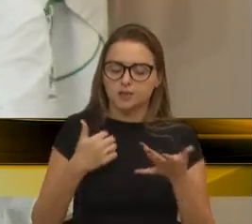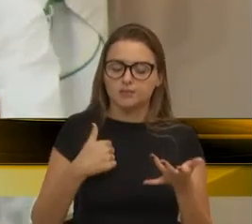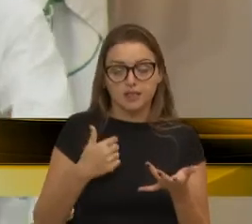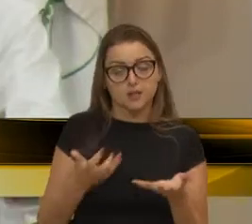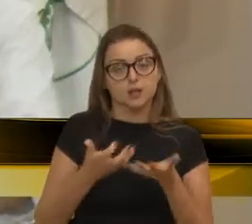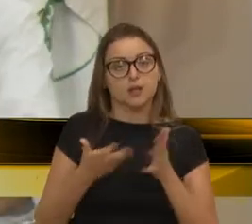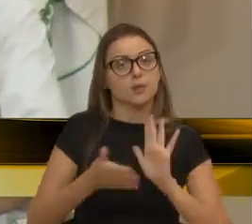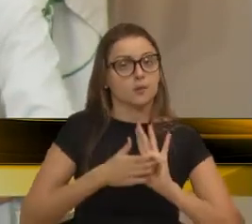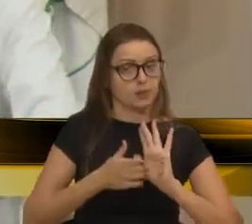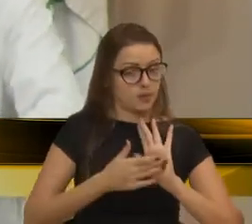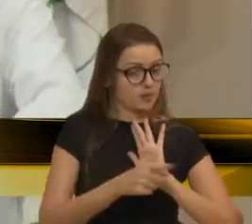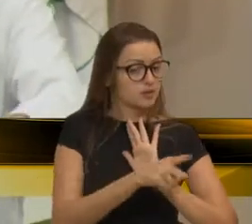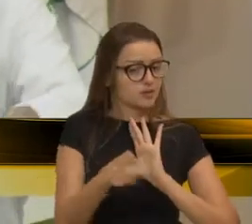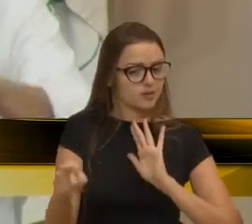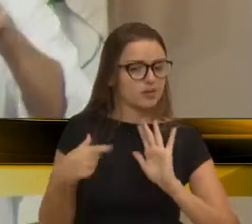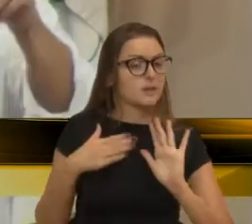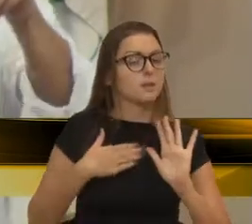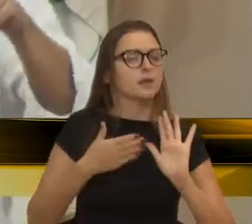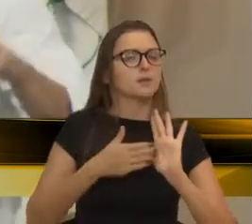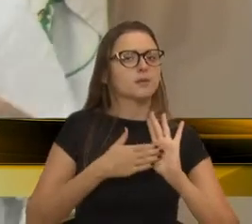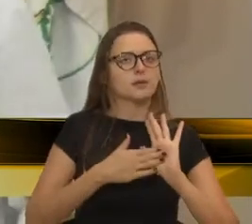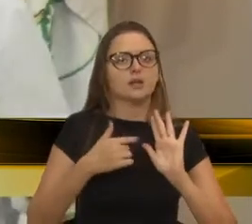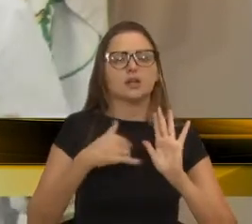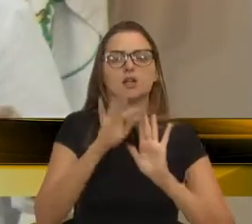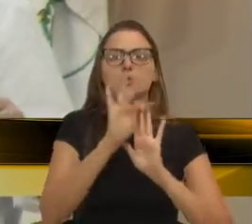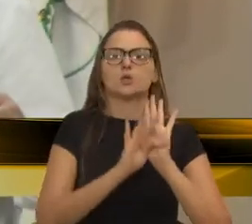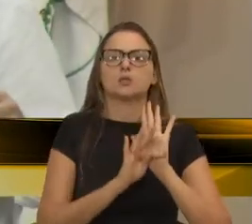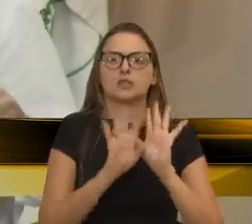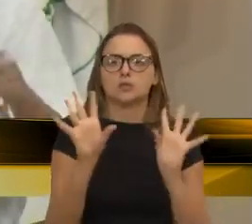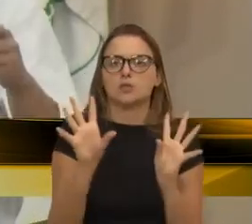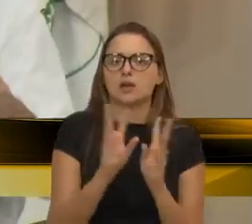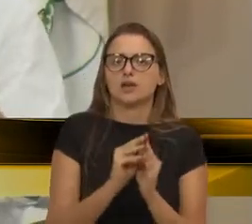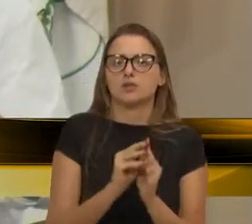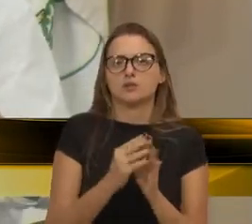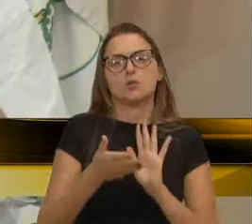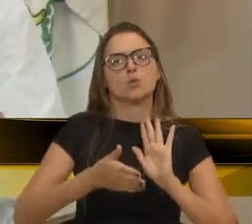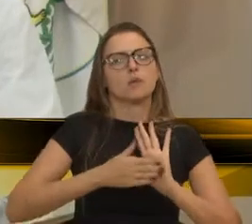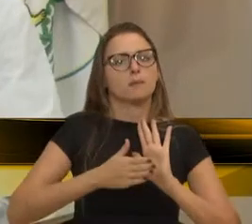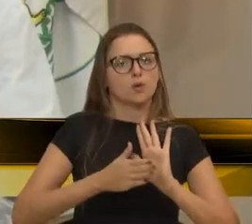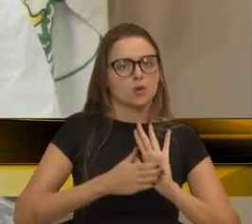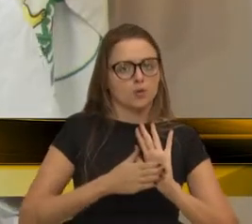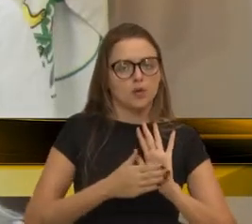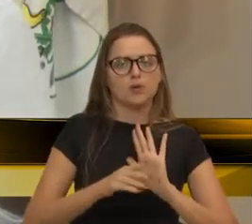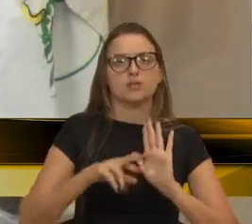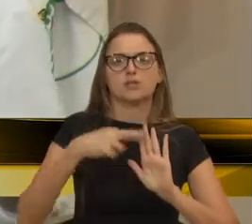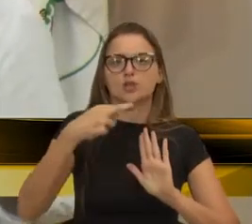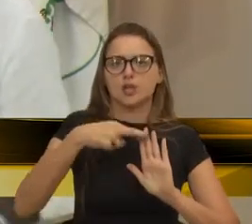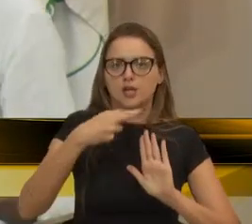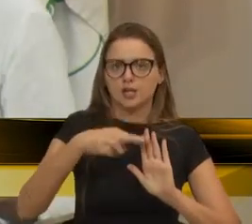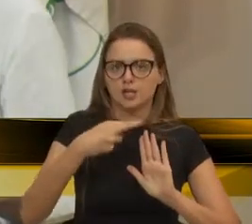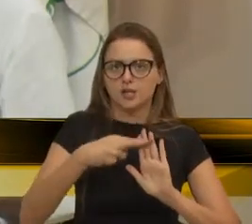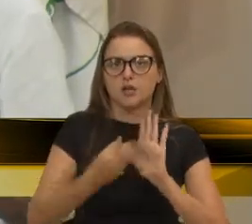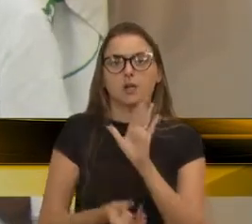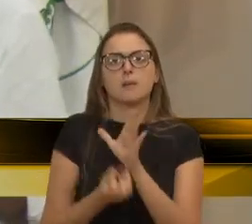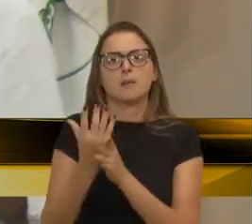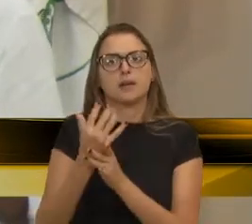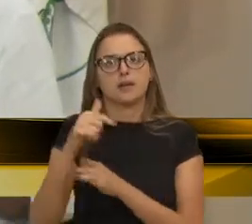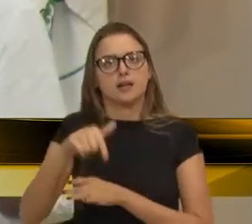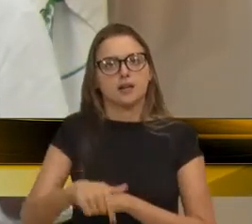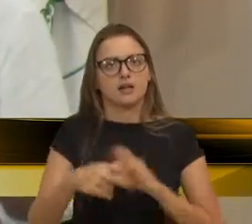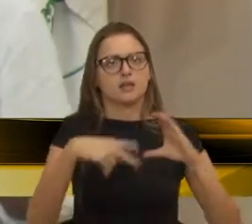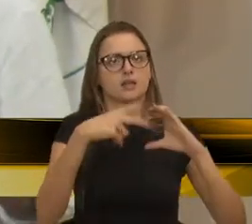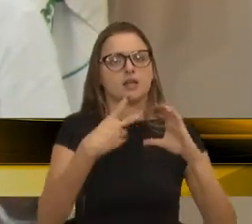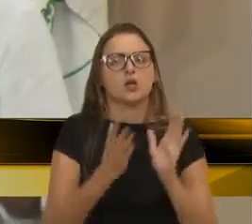pares, eu fiz um texto singelo, uma proposta de requerimento para ser formado aqui uma